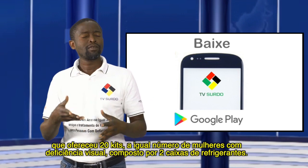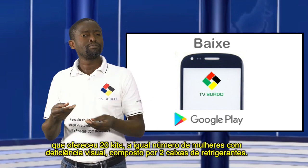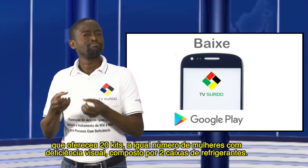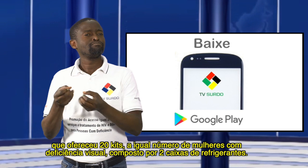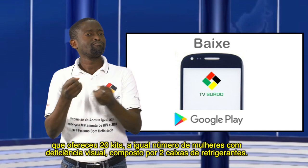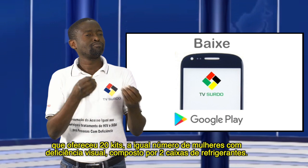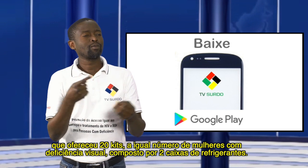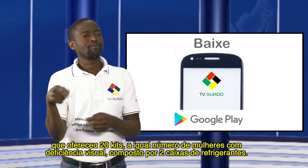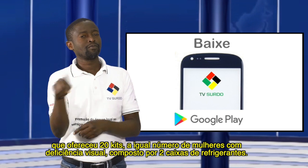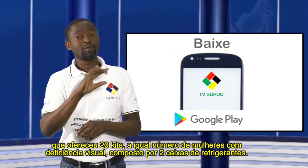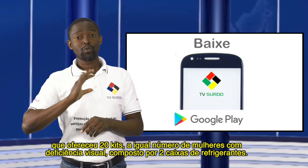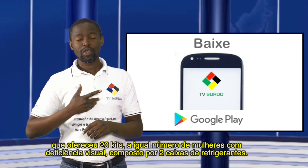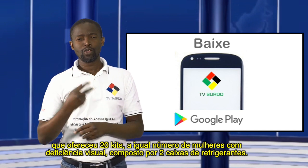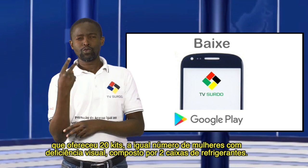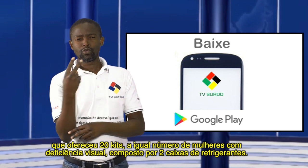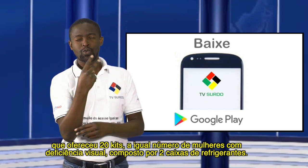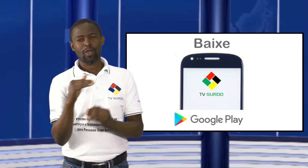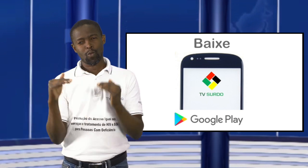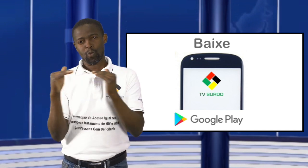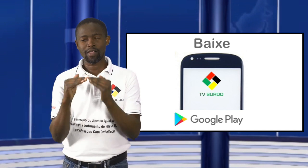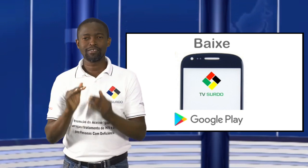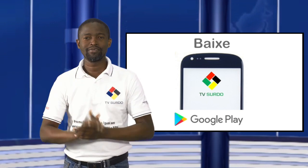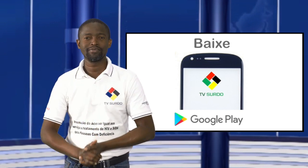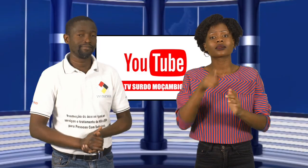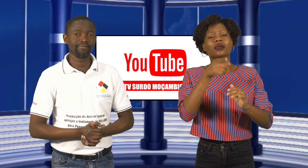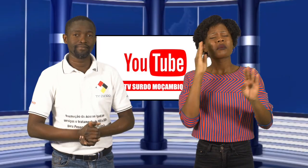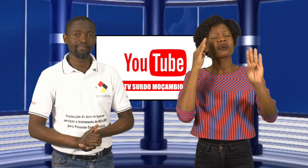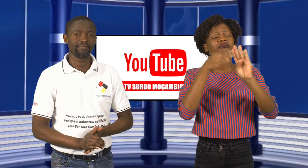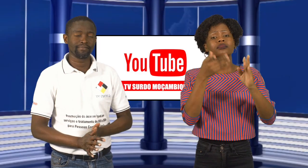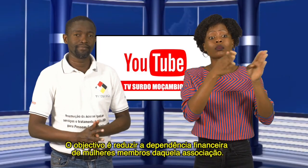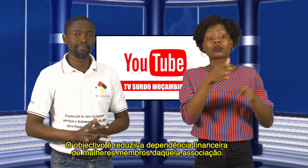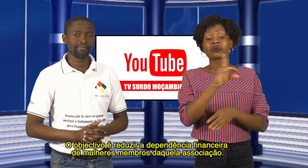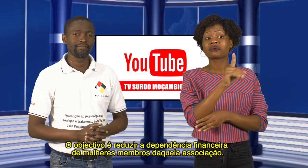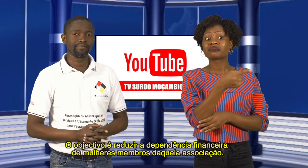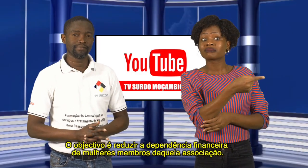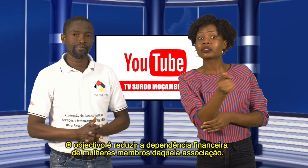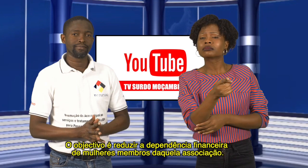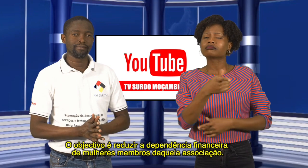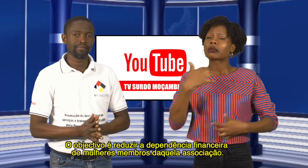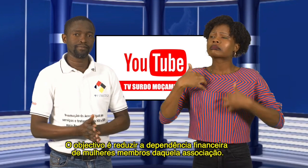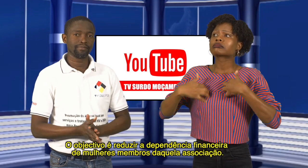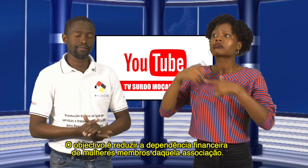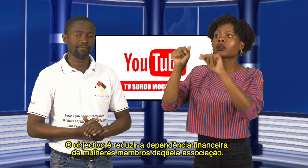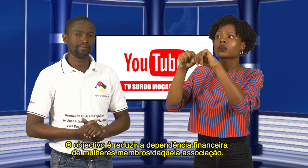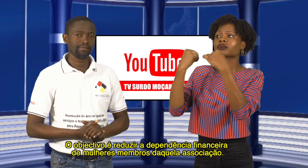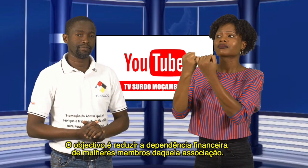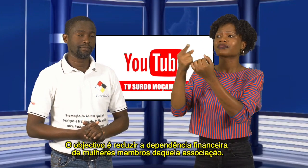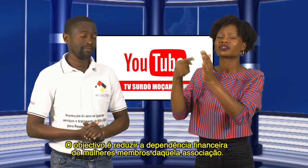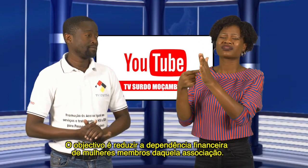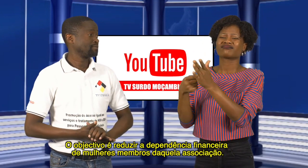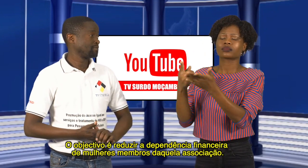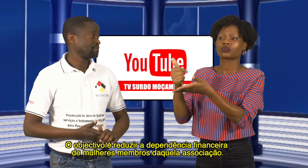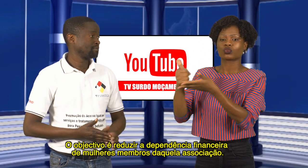deficiência visual, composto por duas caixas de refrigerantes. O objetivo é reduzir a dependência